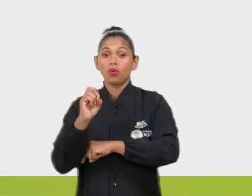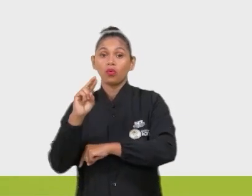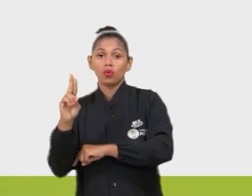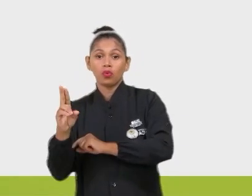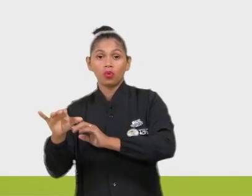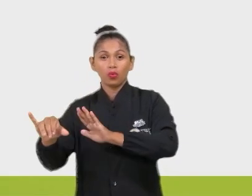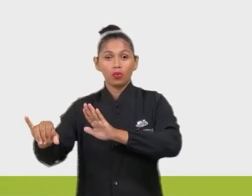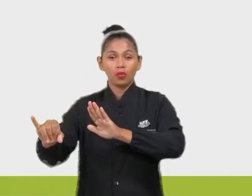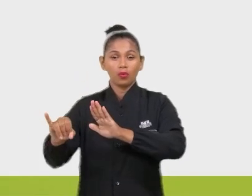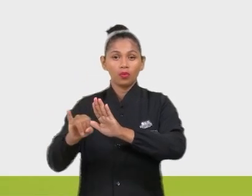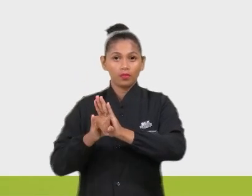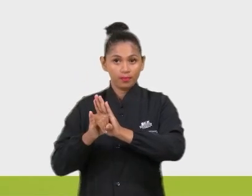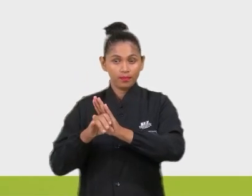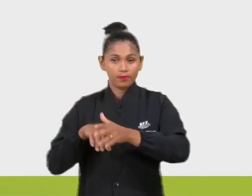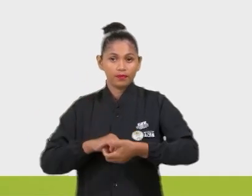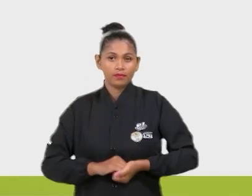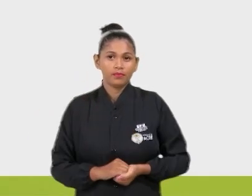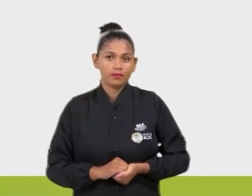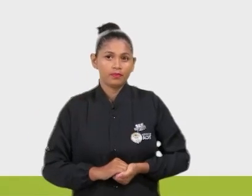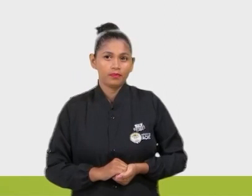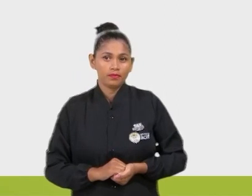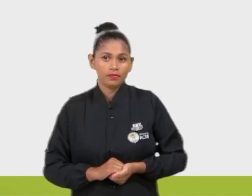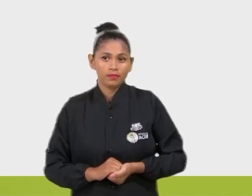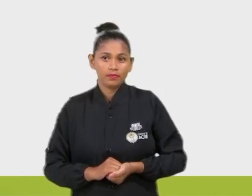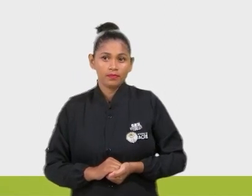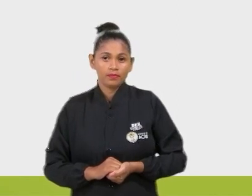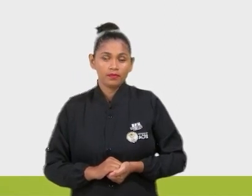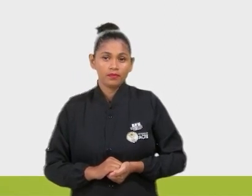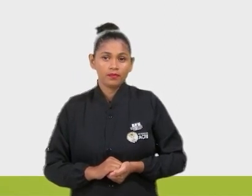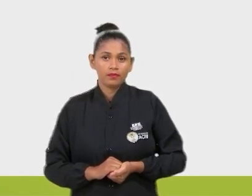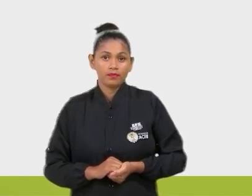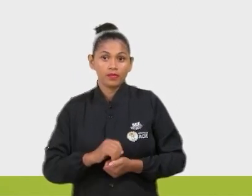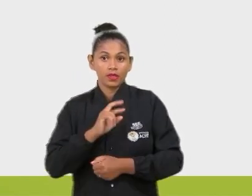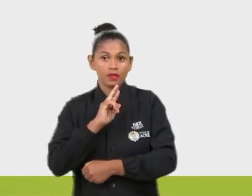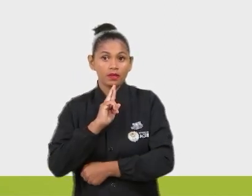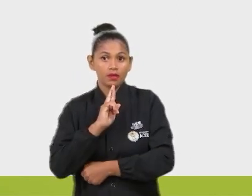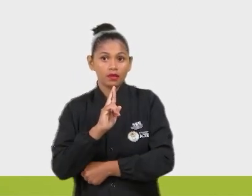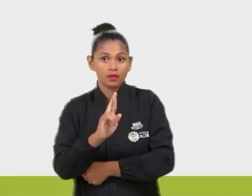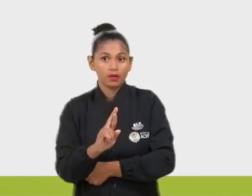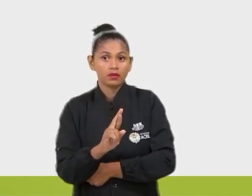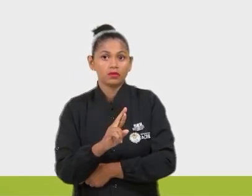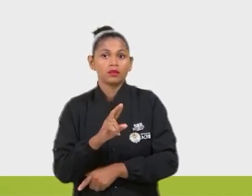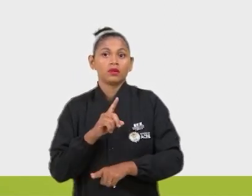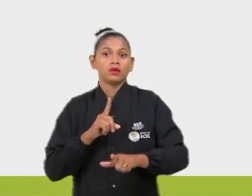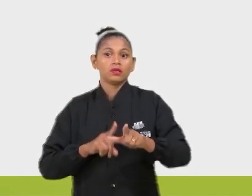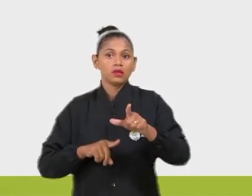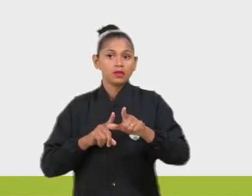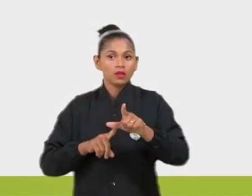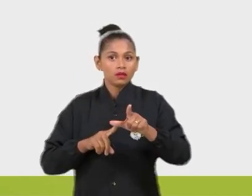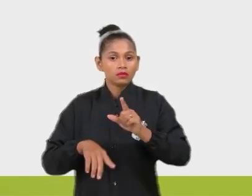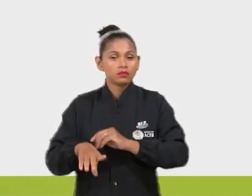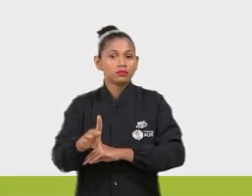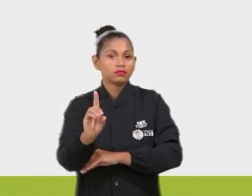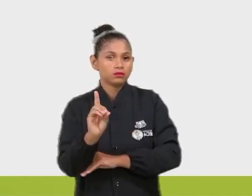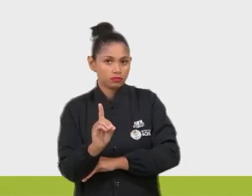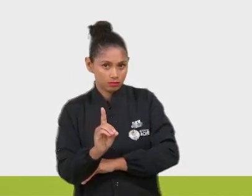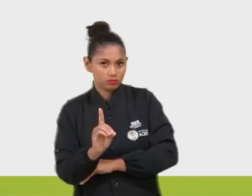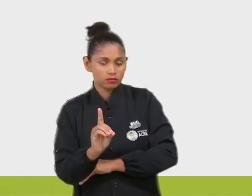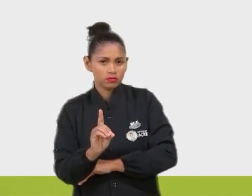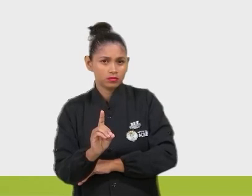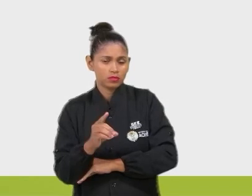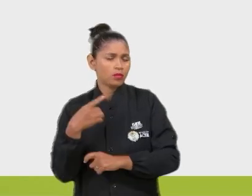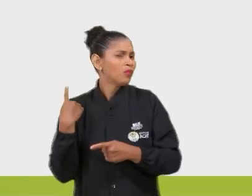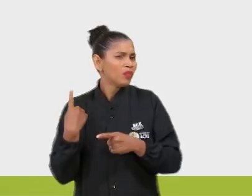a resposta. A resposta certa é que eles são metais de grande raio atômico. Por que eles